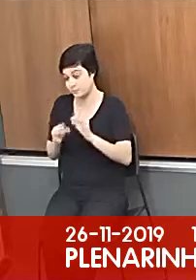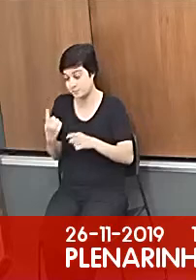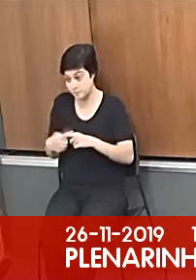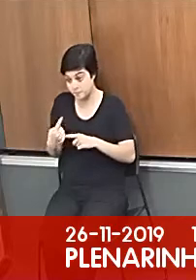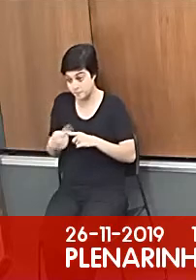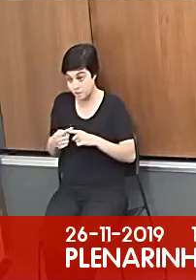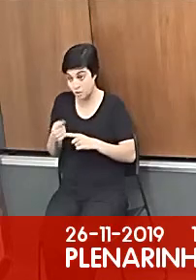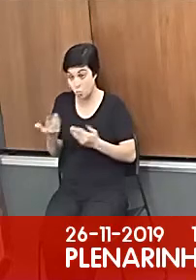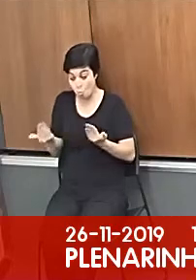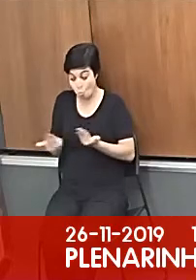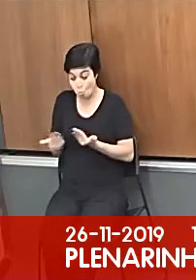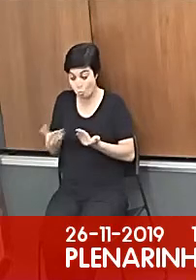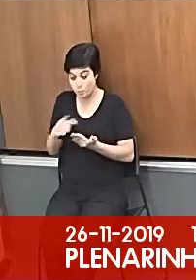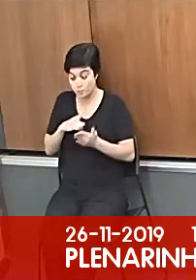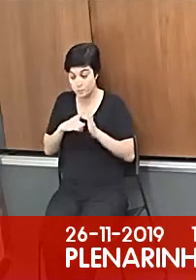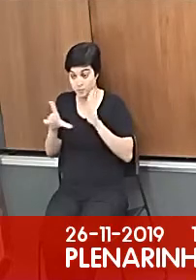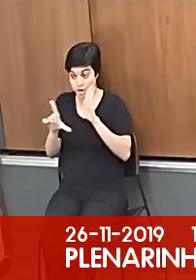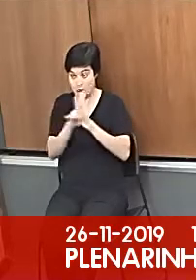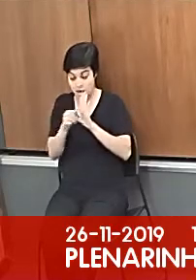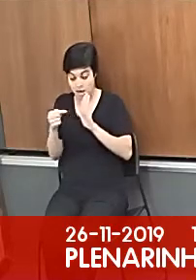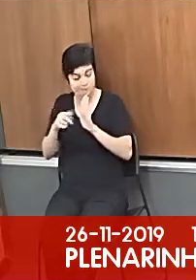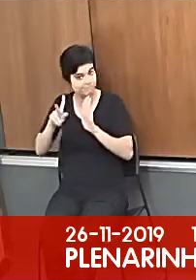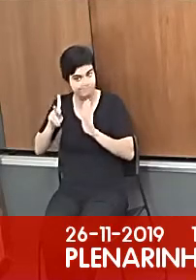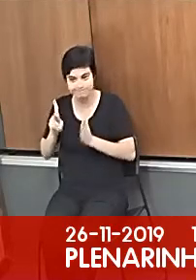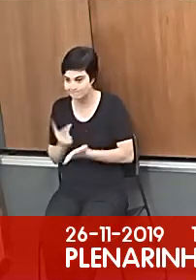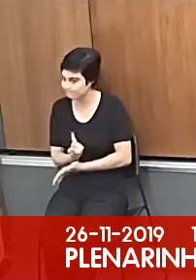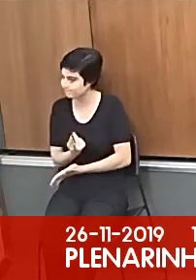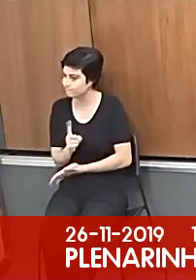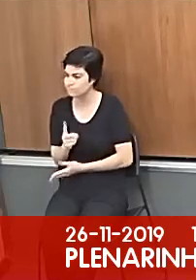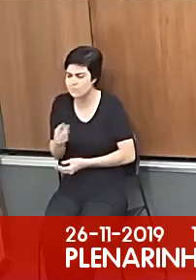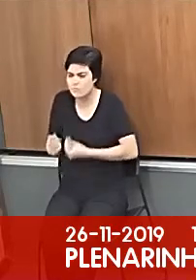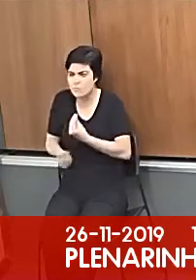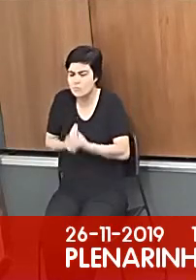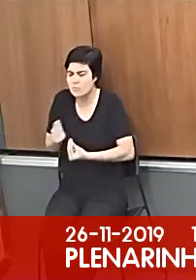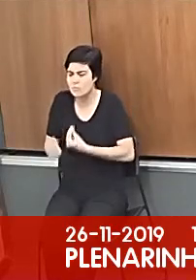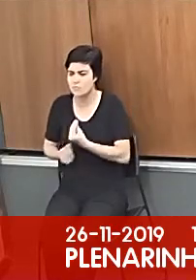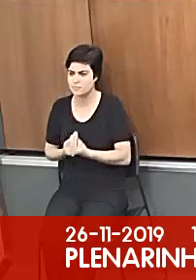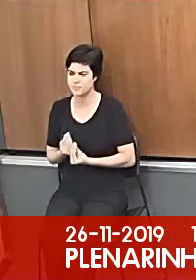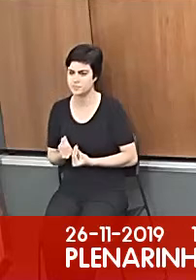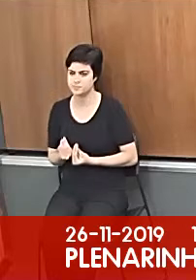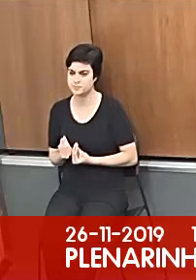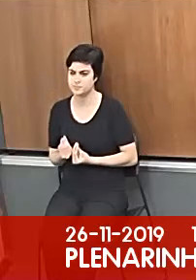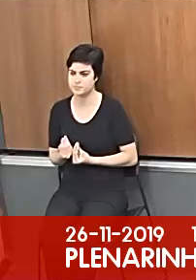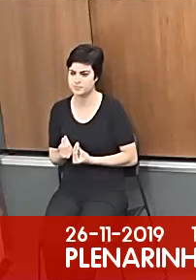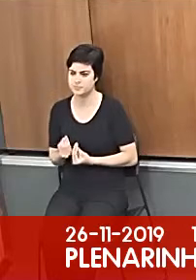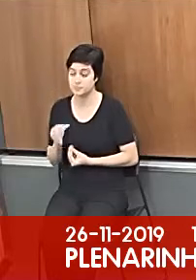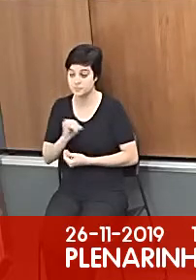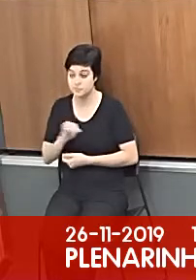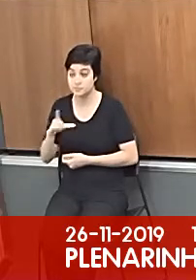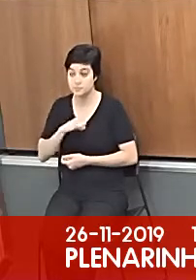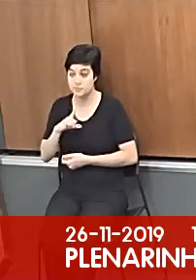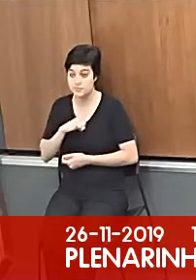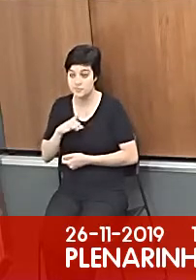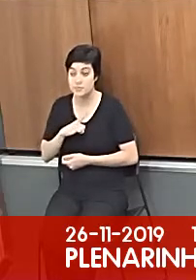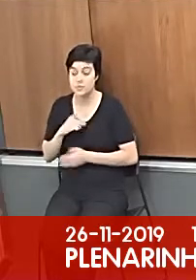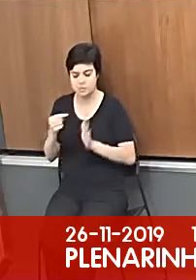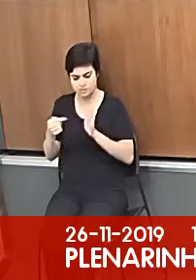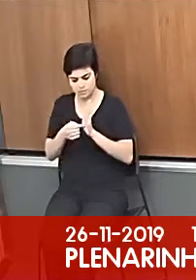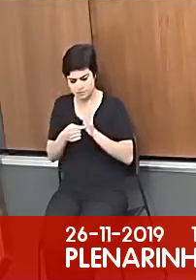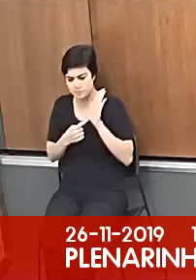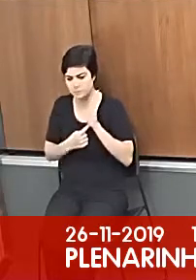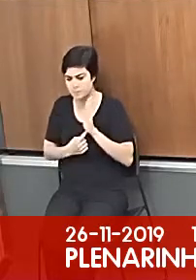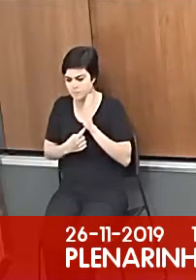hoje existe já lei e não funciona, como que é isso? Se já tem garantias,